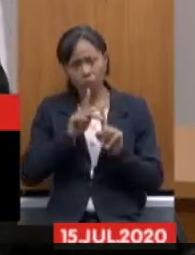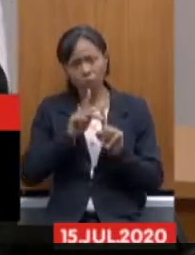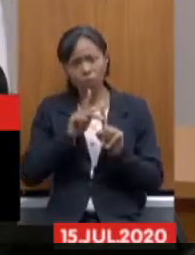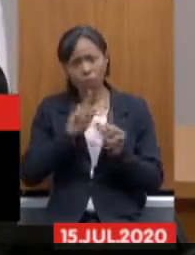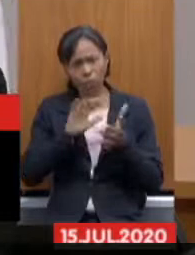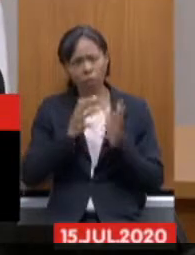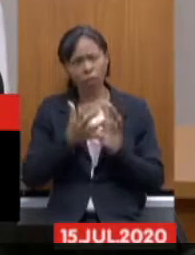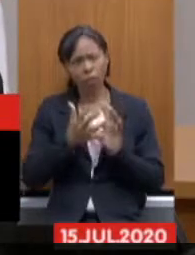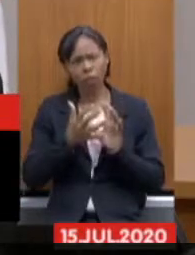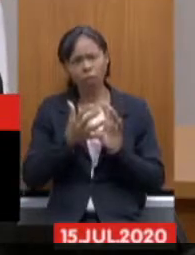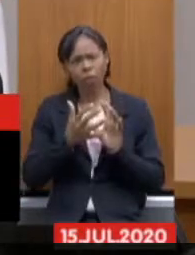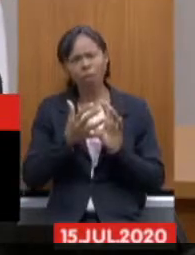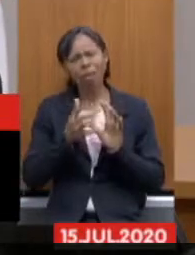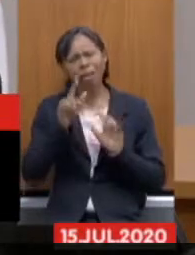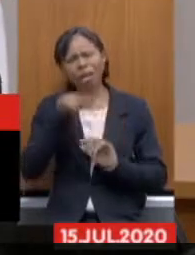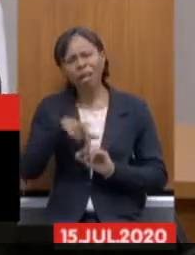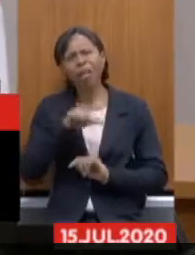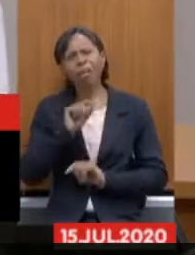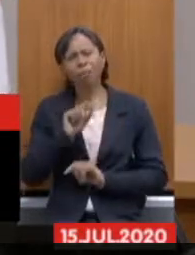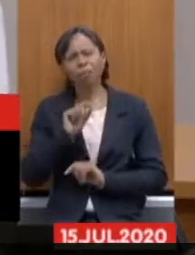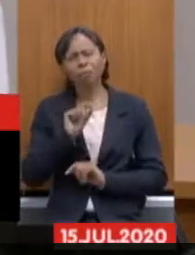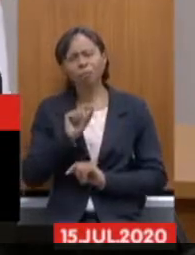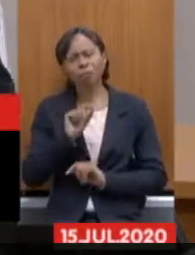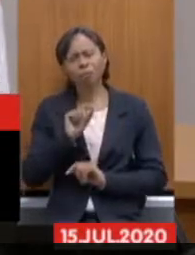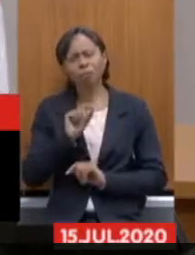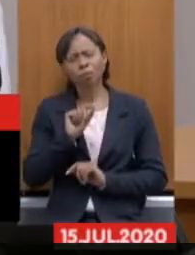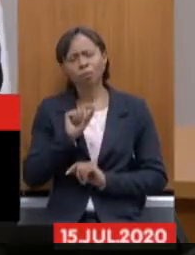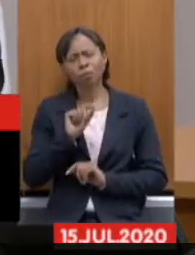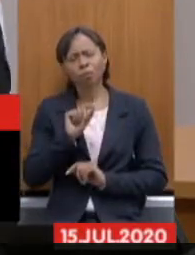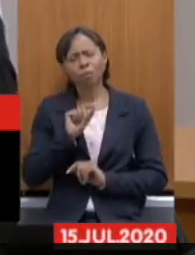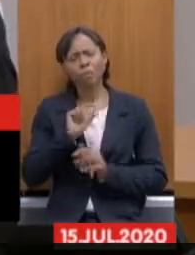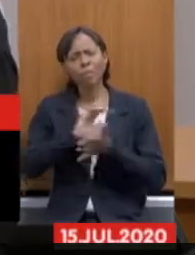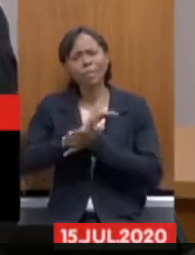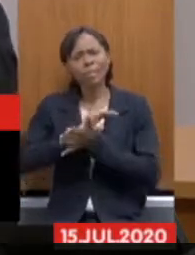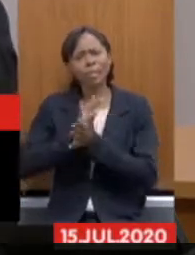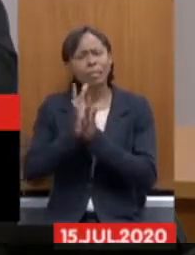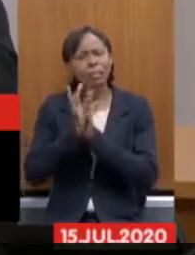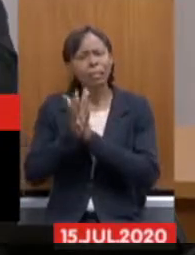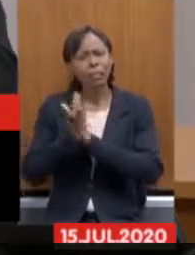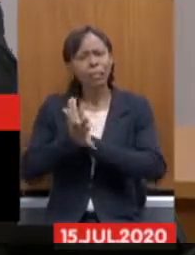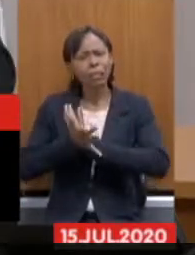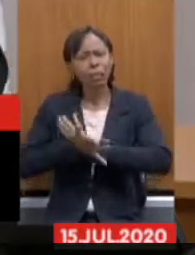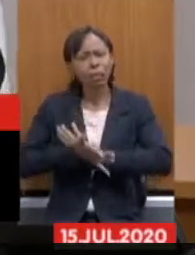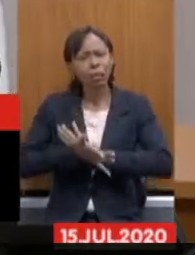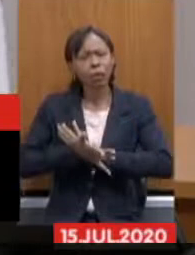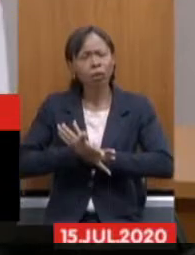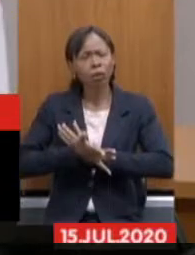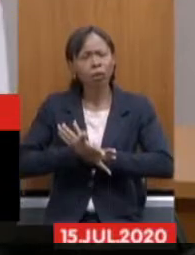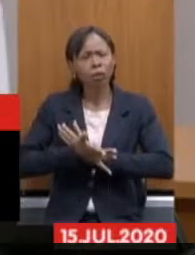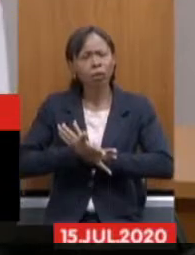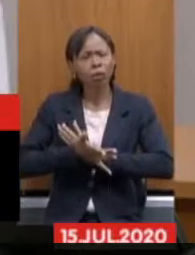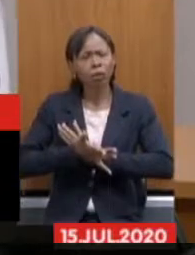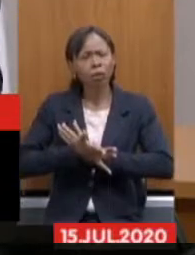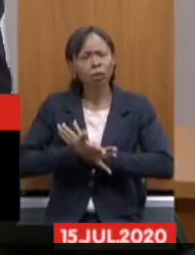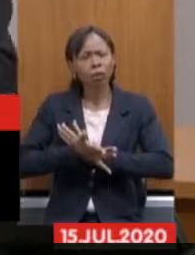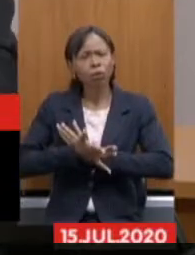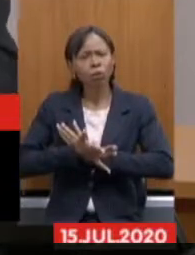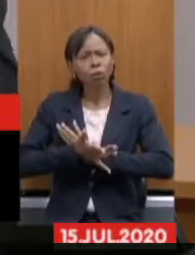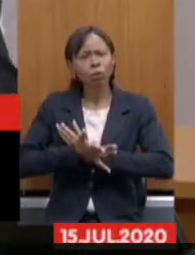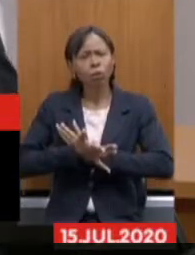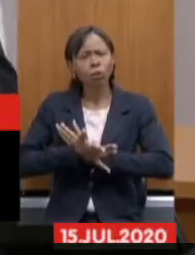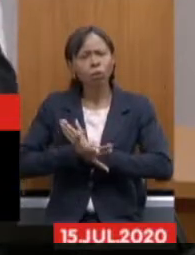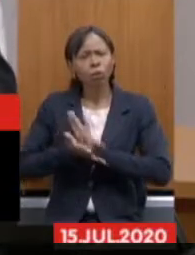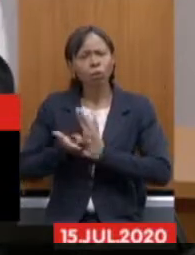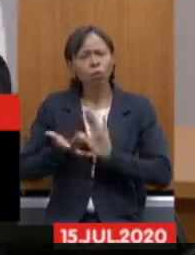previdência ela na verdade ela destrói né uma política é